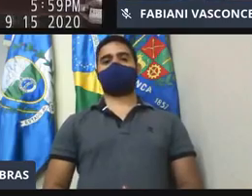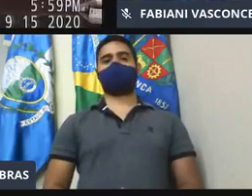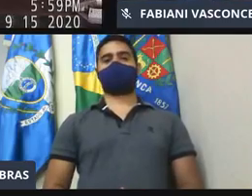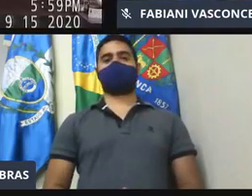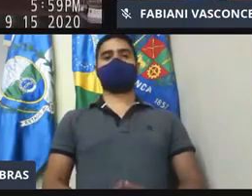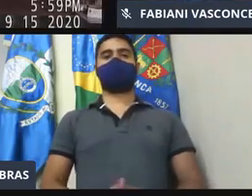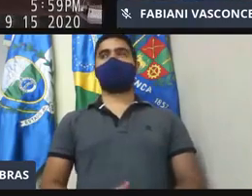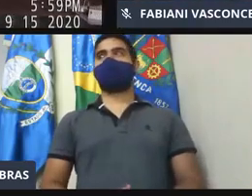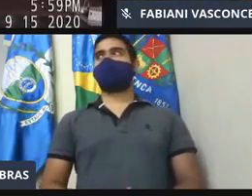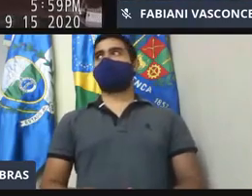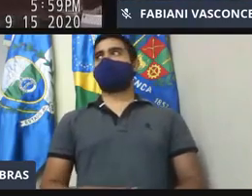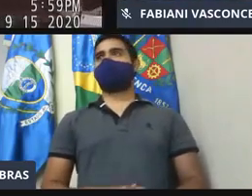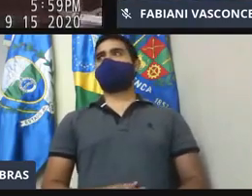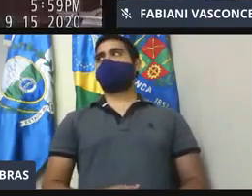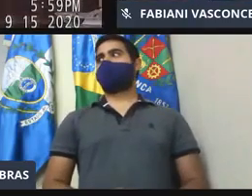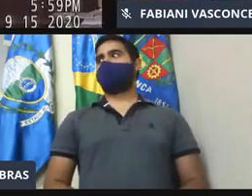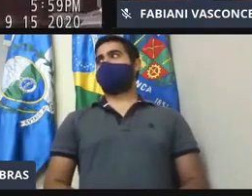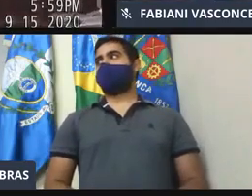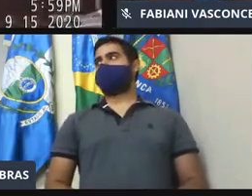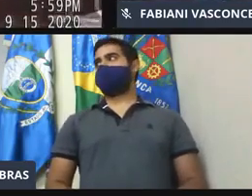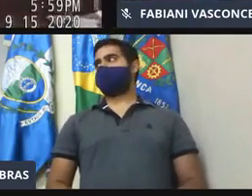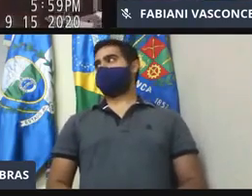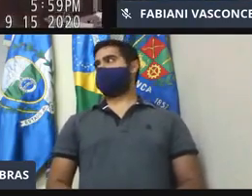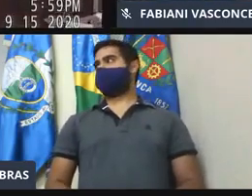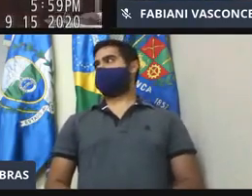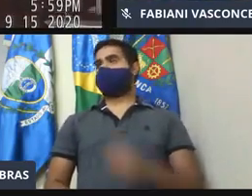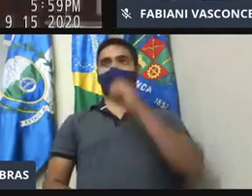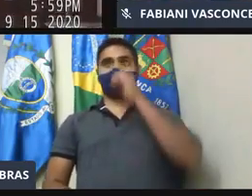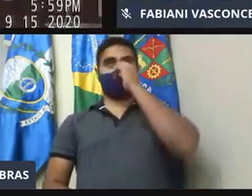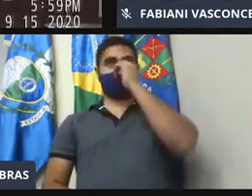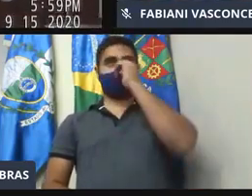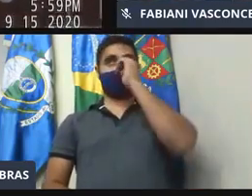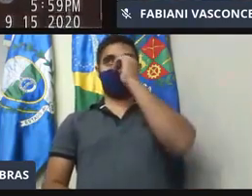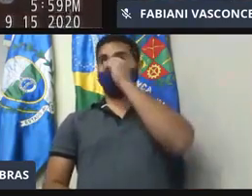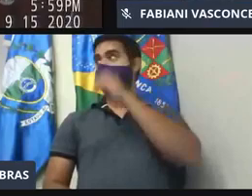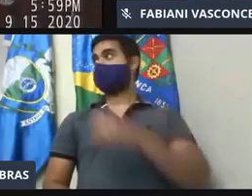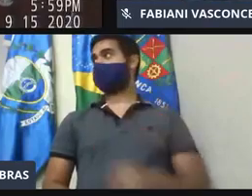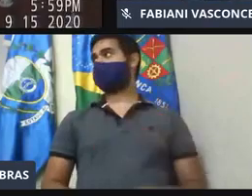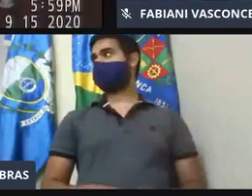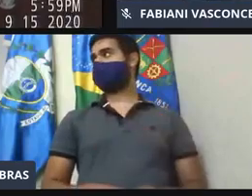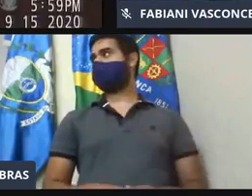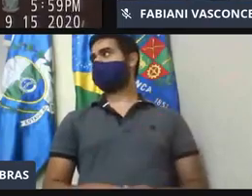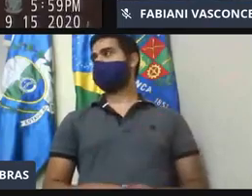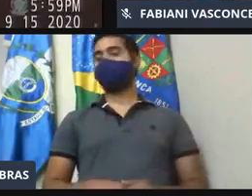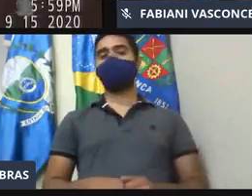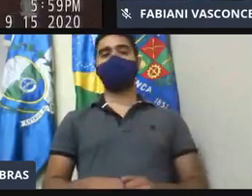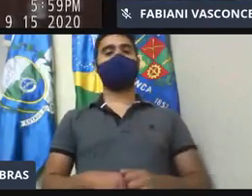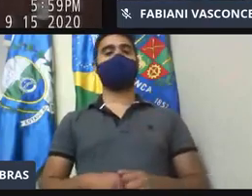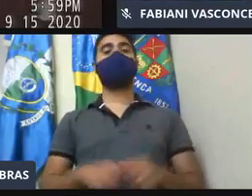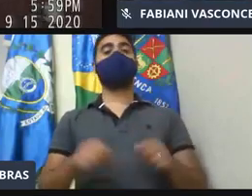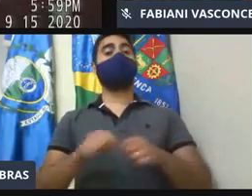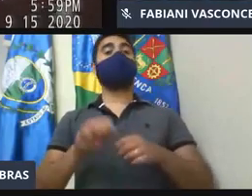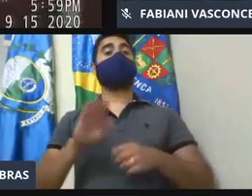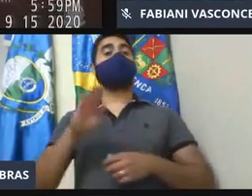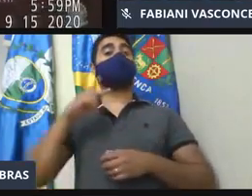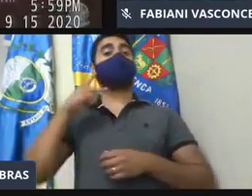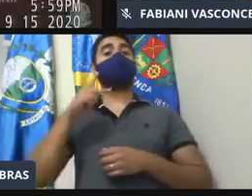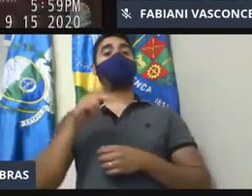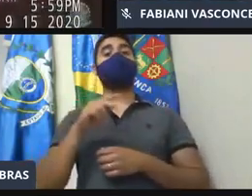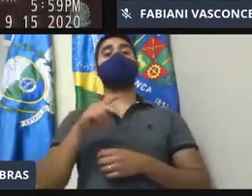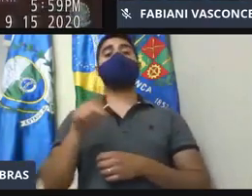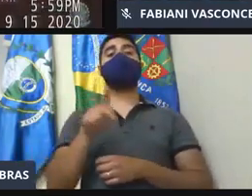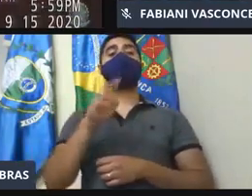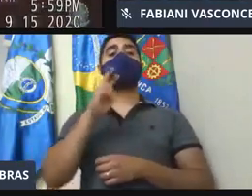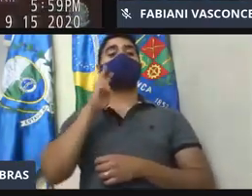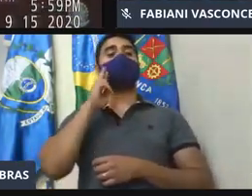Corrêa da Silva. E Silvio Rogério Furtado da Graça. Se faz presente, vereador professor